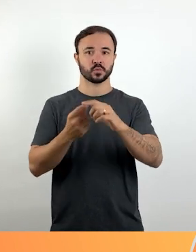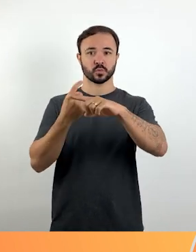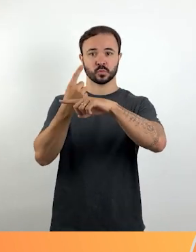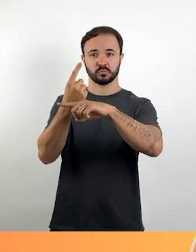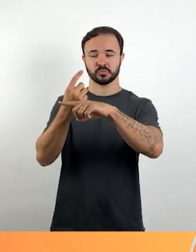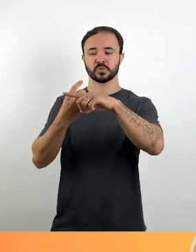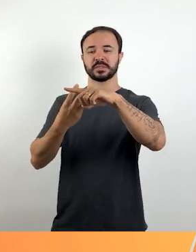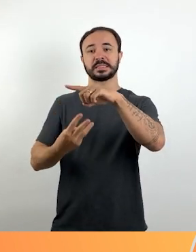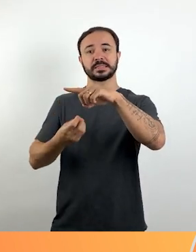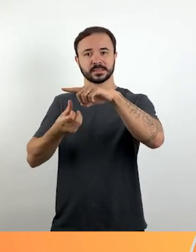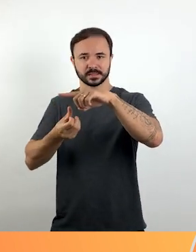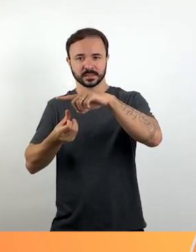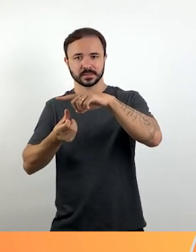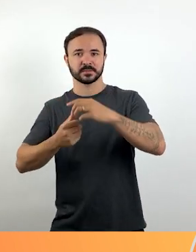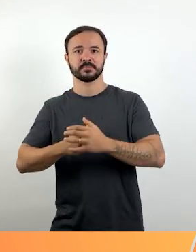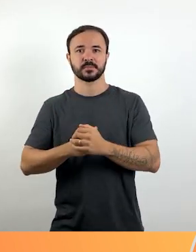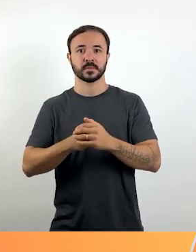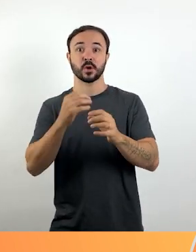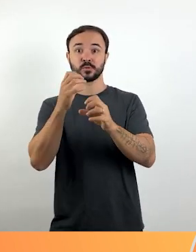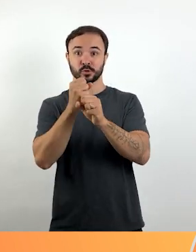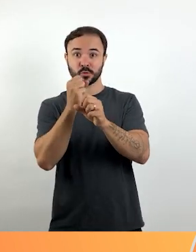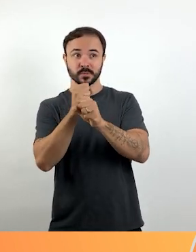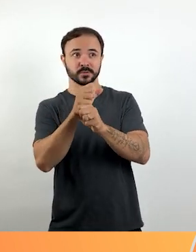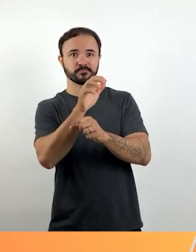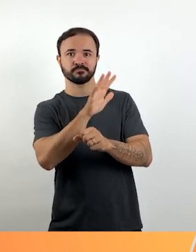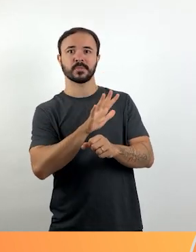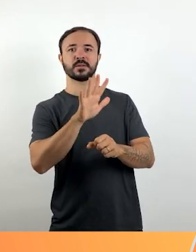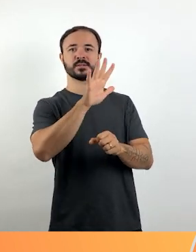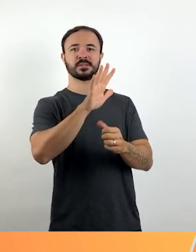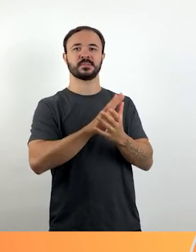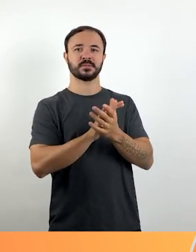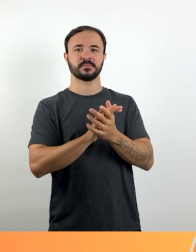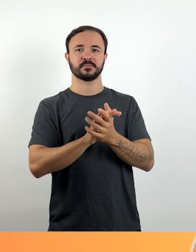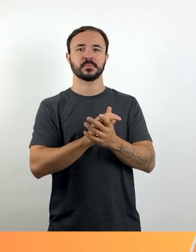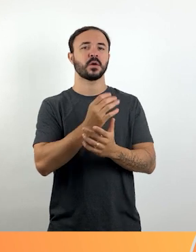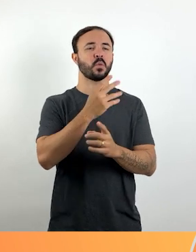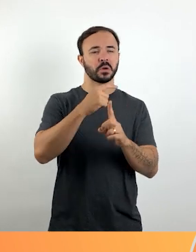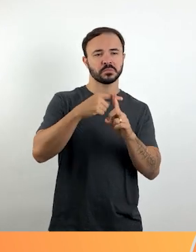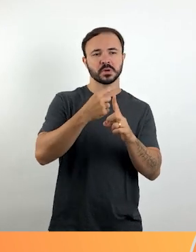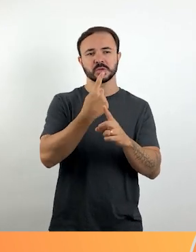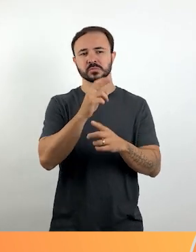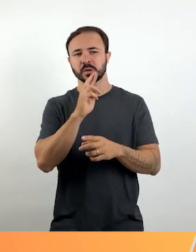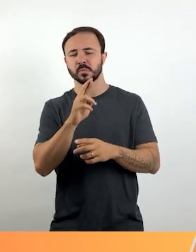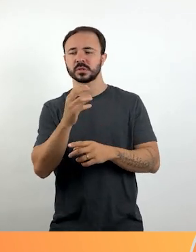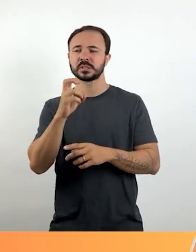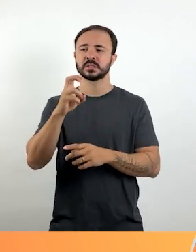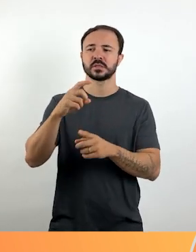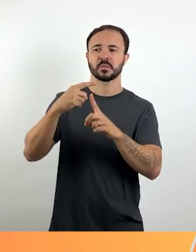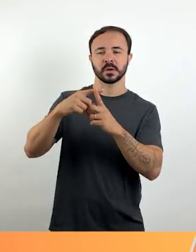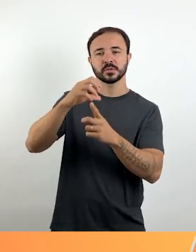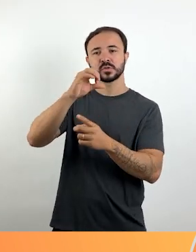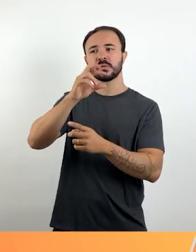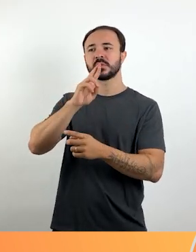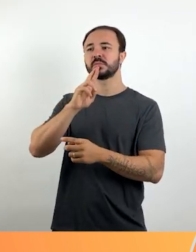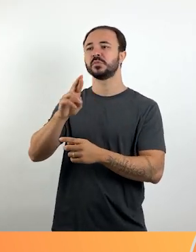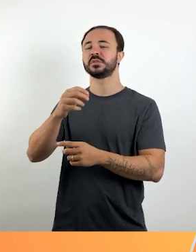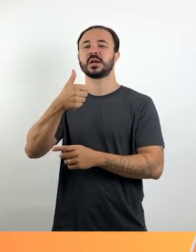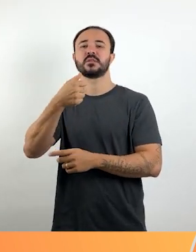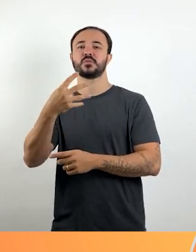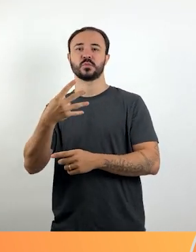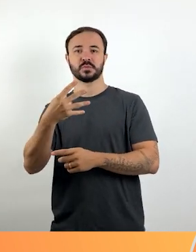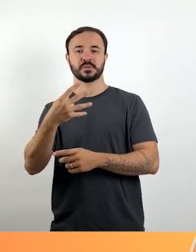36. Somando a parte de cima, 4 mais 1 é 5, e 5 mais 9 é